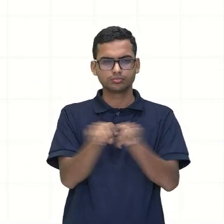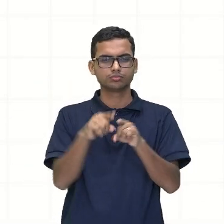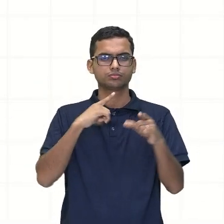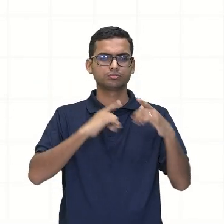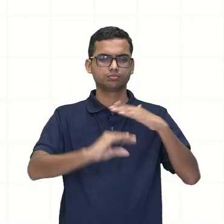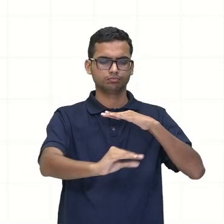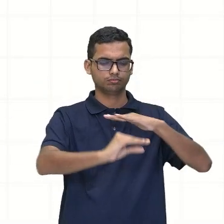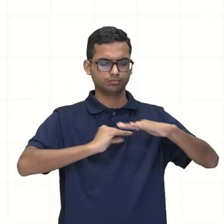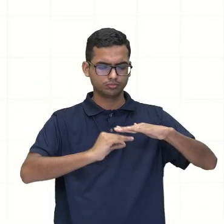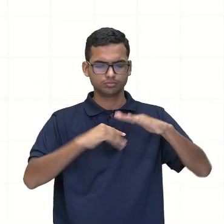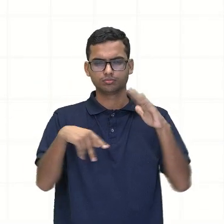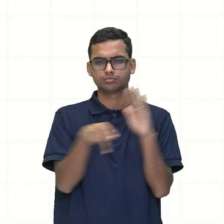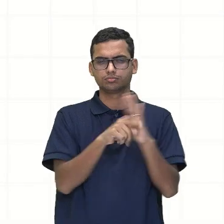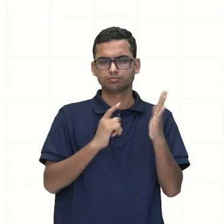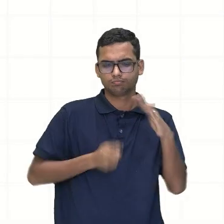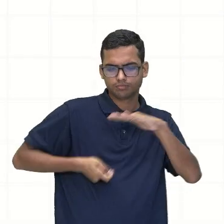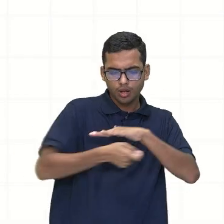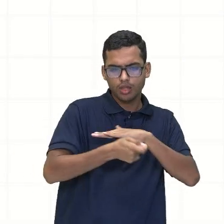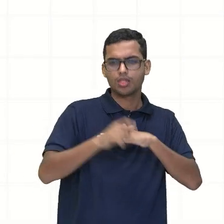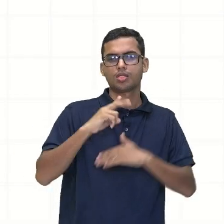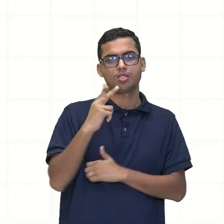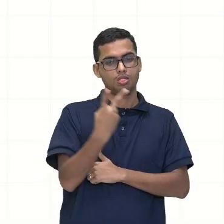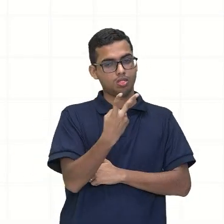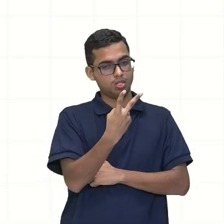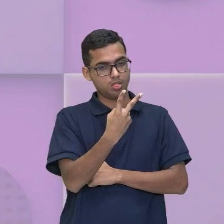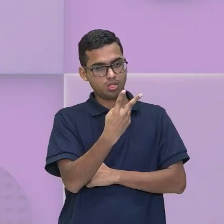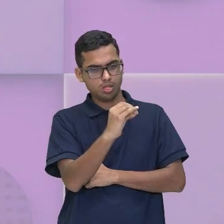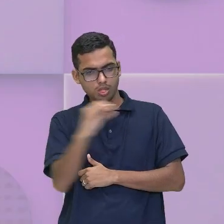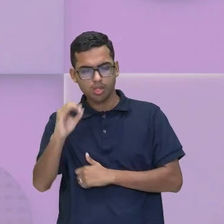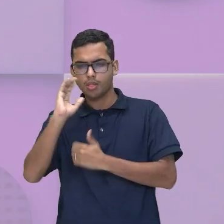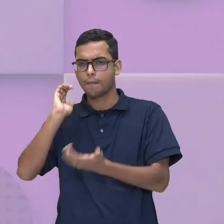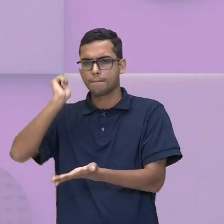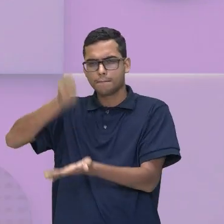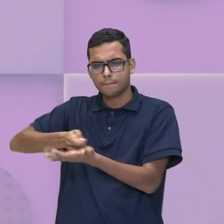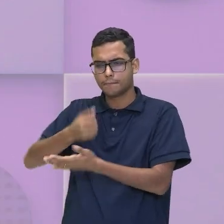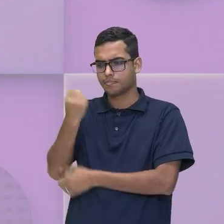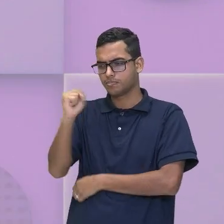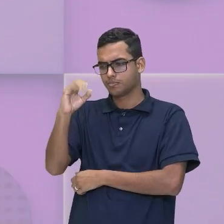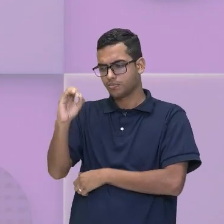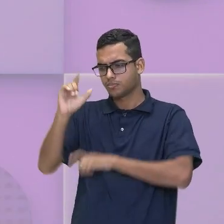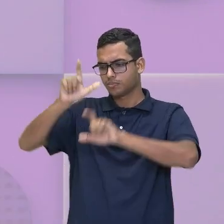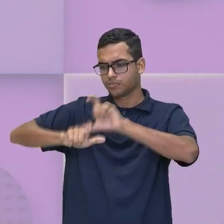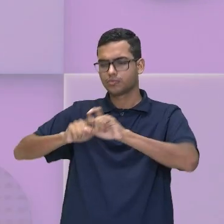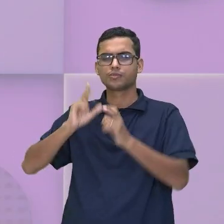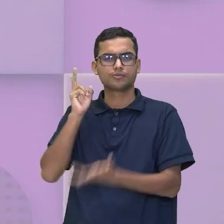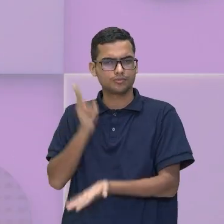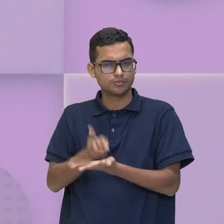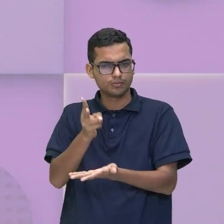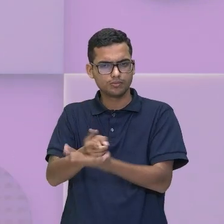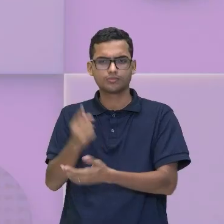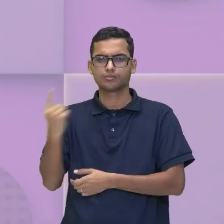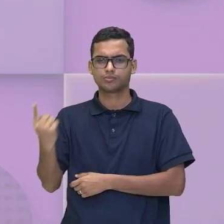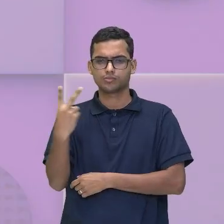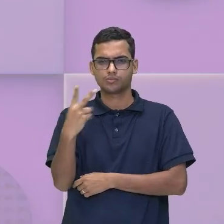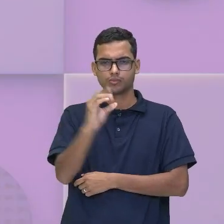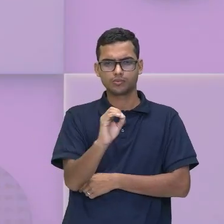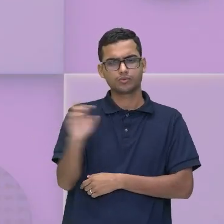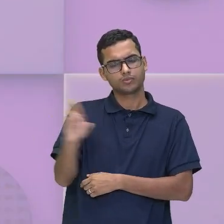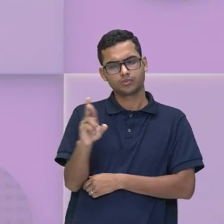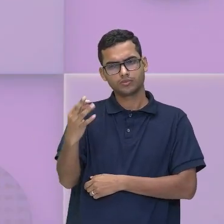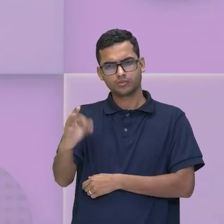de 200, então eu paguei os 80 que eu já estava devendo e ainda assim o meu saldo ficou ali